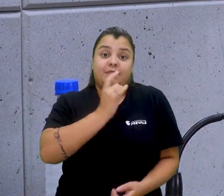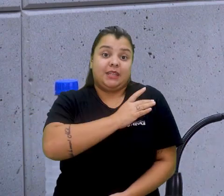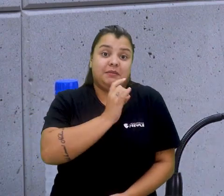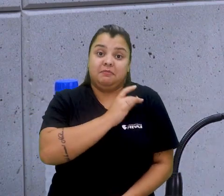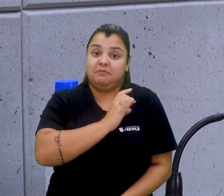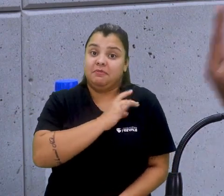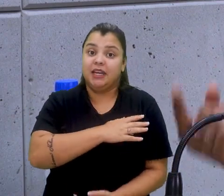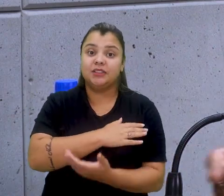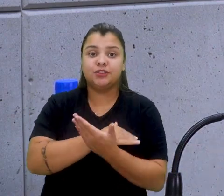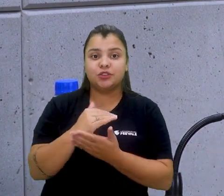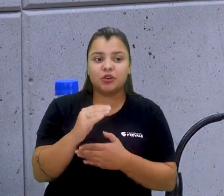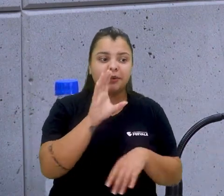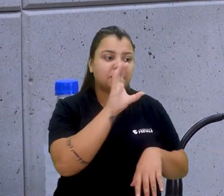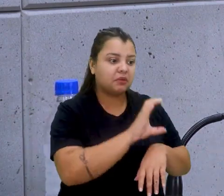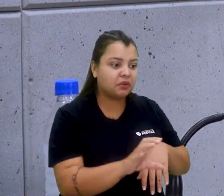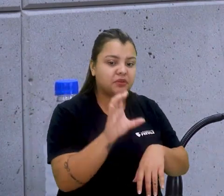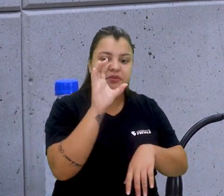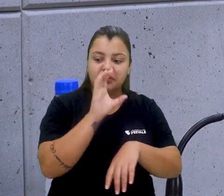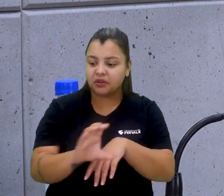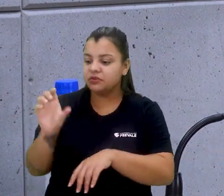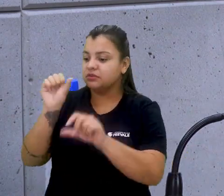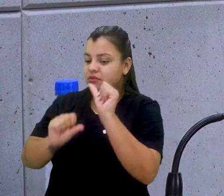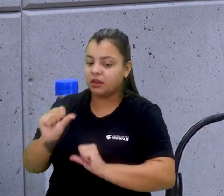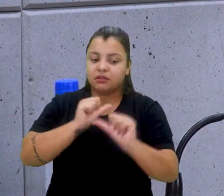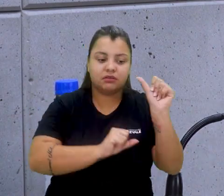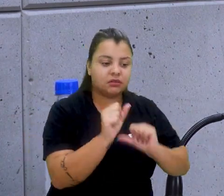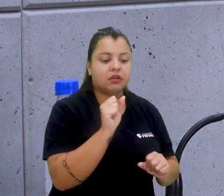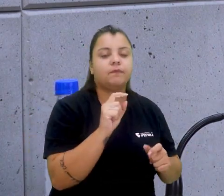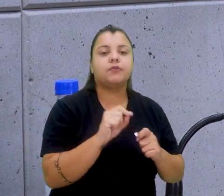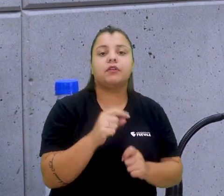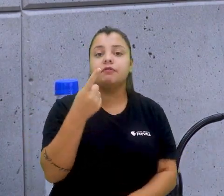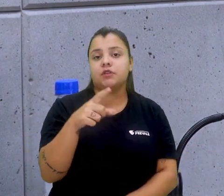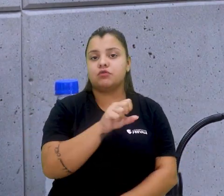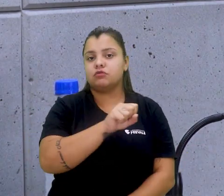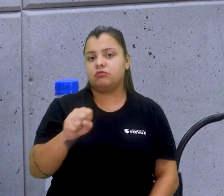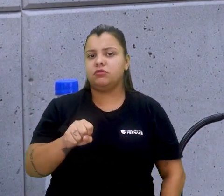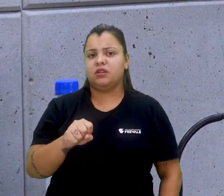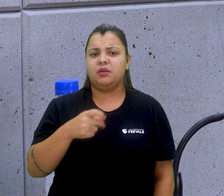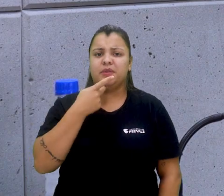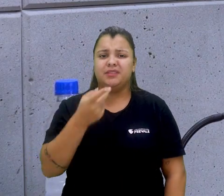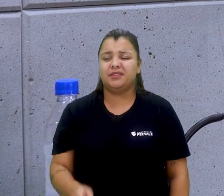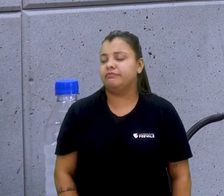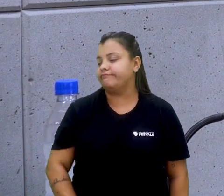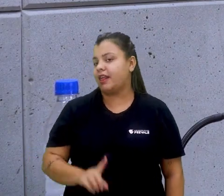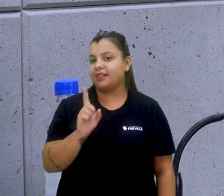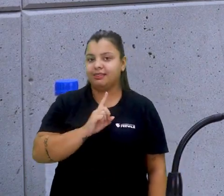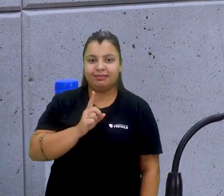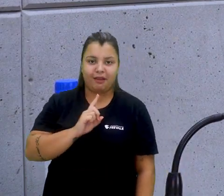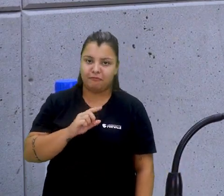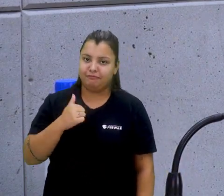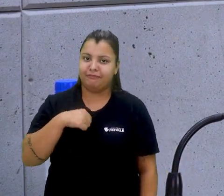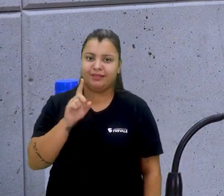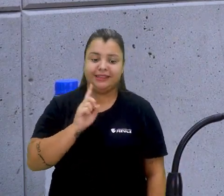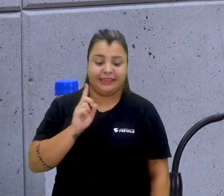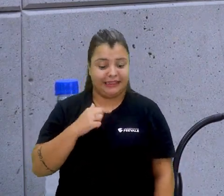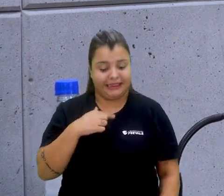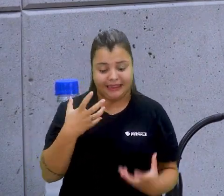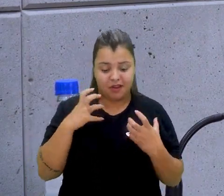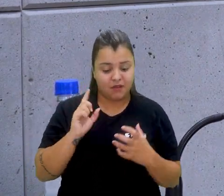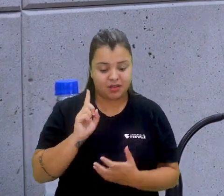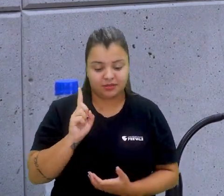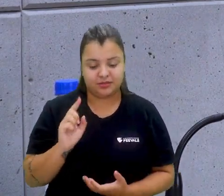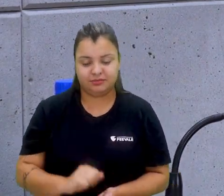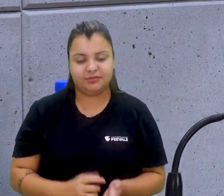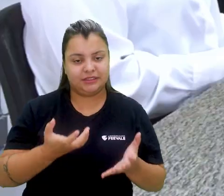a entrar num curso depois no outro e fiz um semestre e eu não não era aqu não é o que eu quero não é